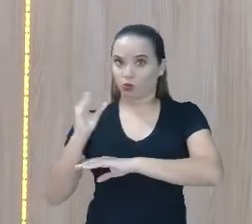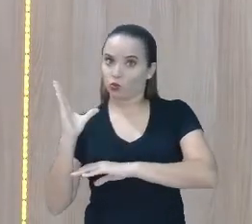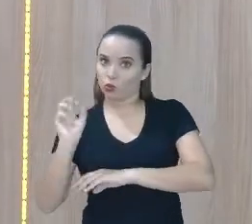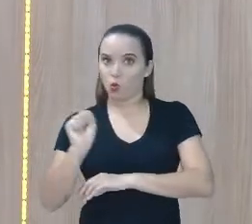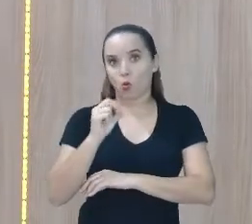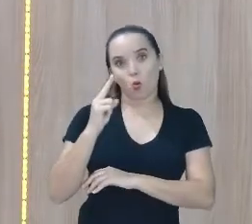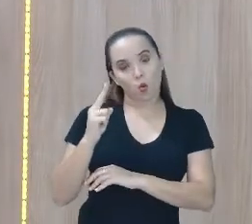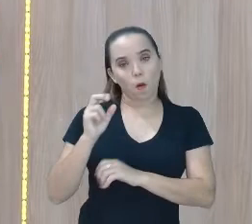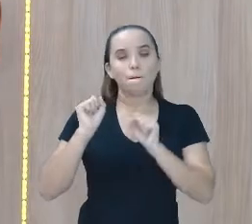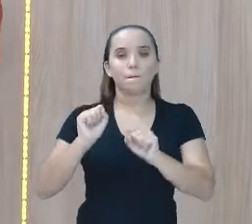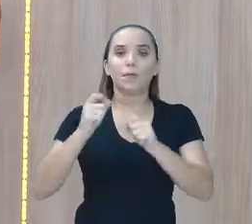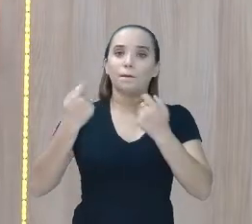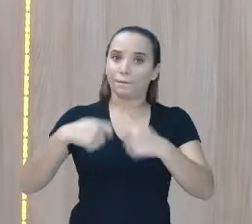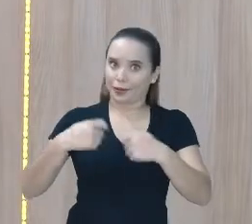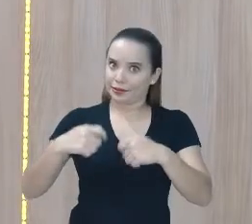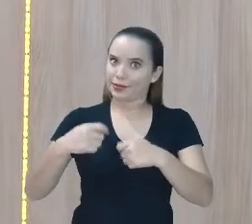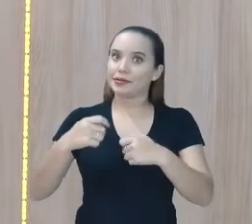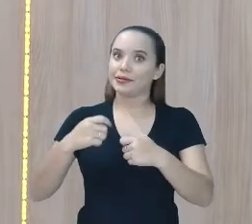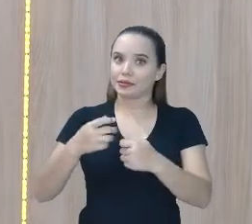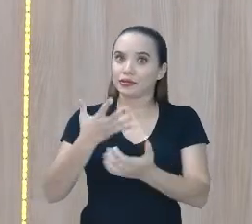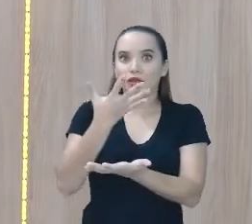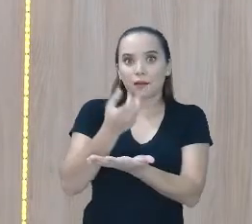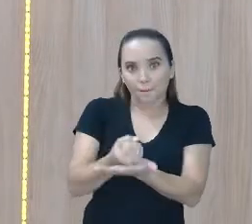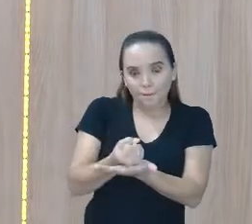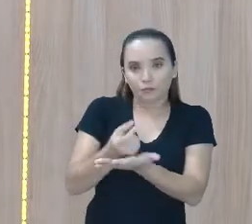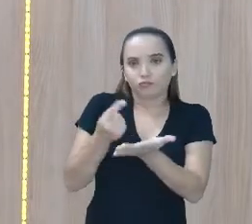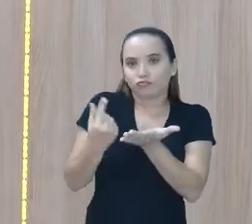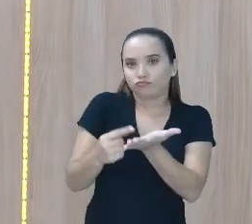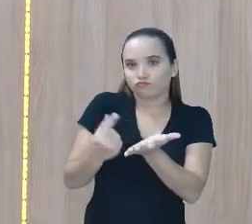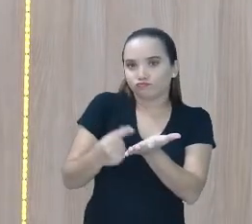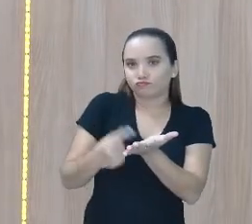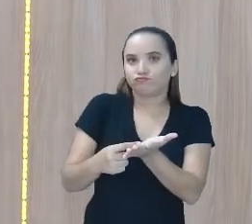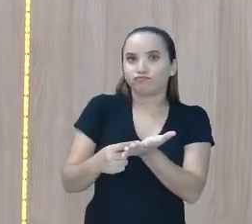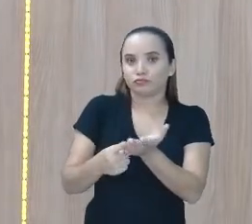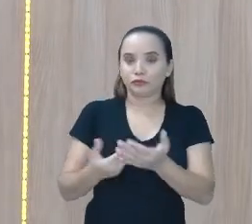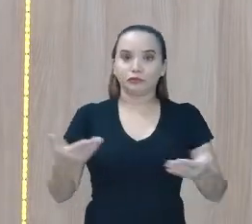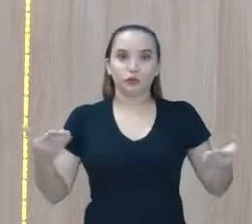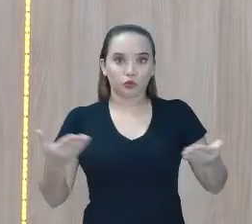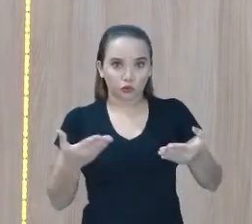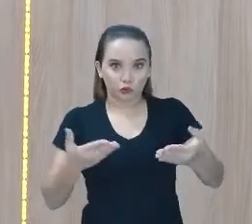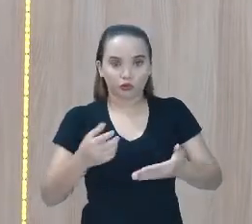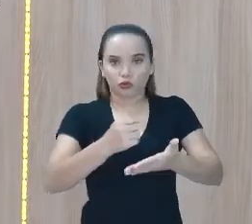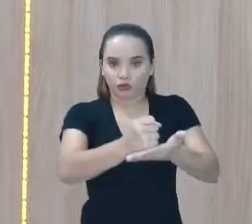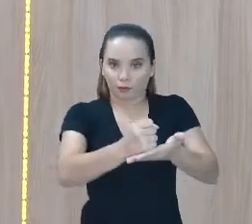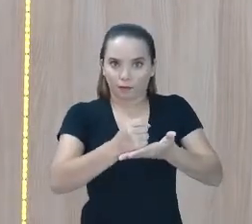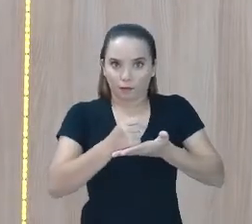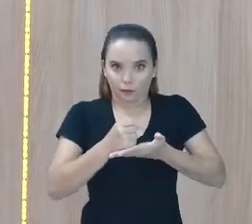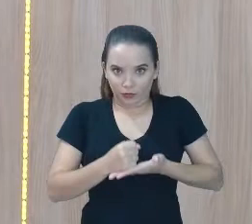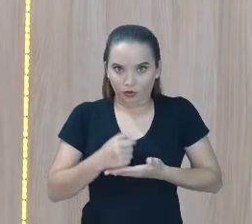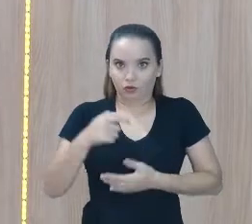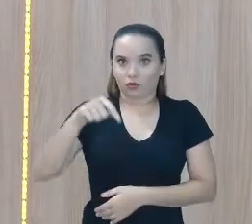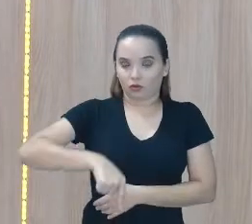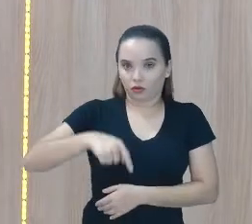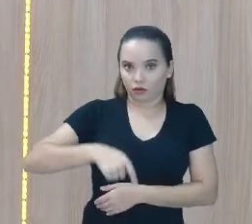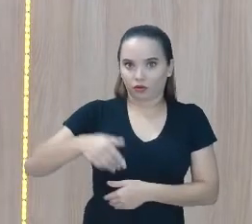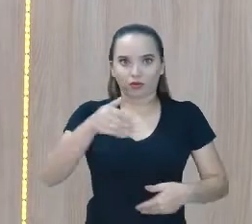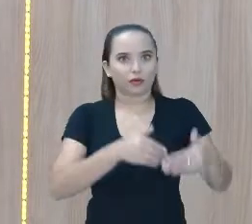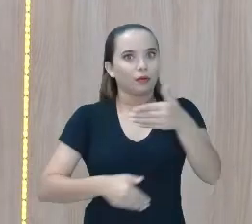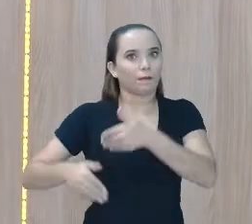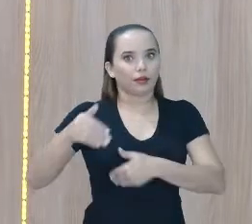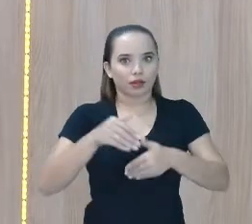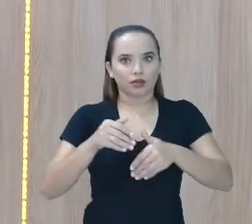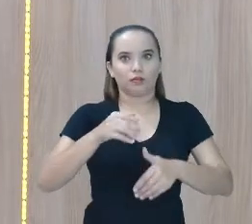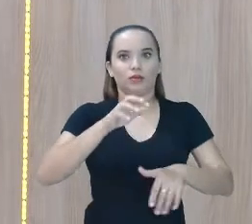é necessário que você baixe aí o nosso aplicativo. E hoje quem está me ajudando aqui, certo? A participar aí do